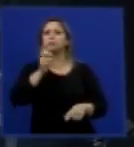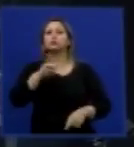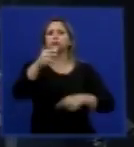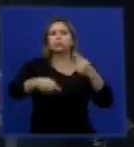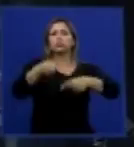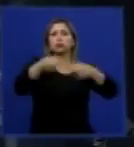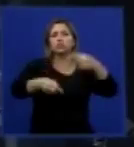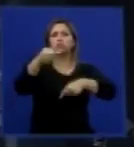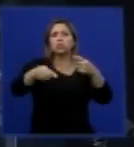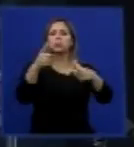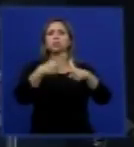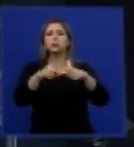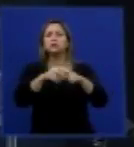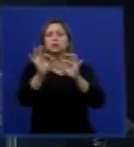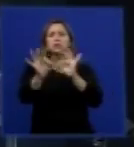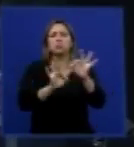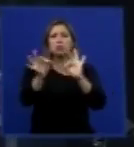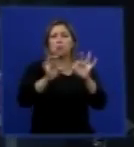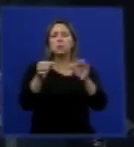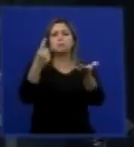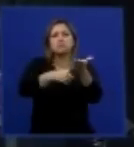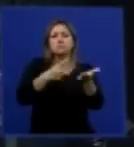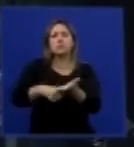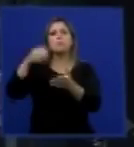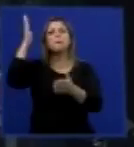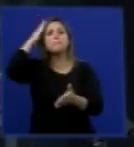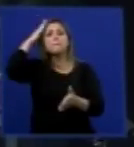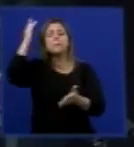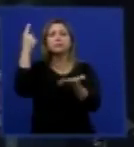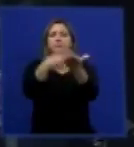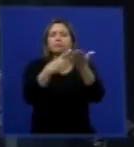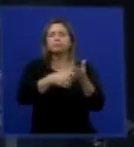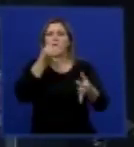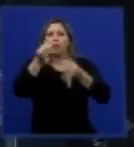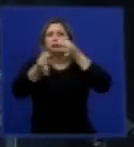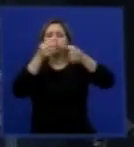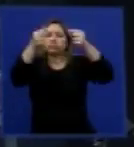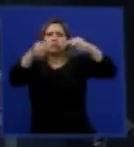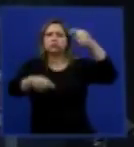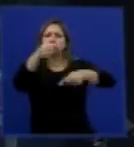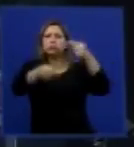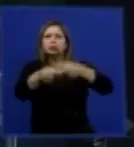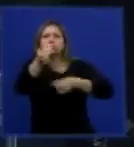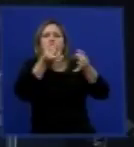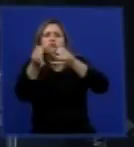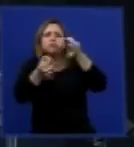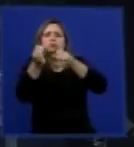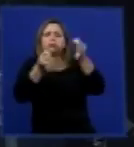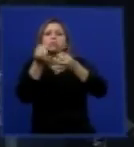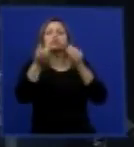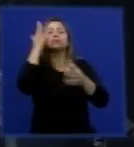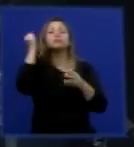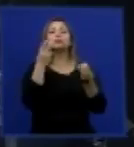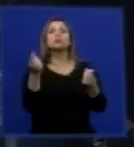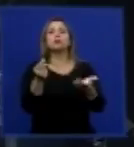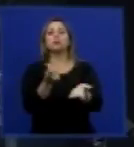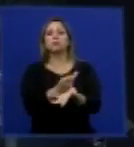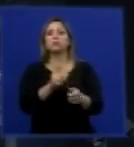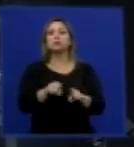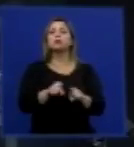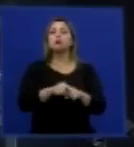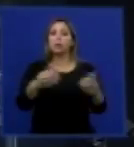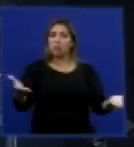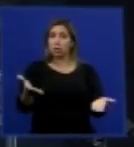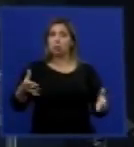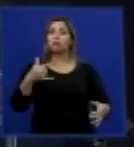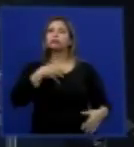Nacional aconteceu o Paraná se organizou nós participamos destas discussões e destas Organizações e hoje o Paraná pode